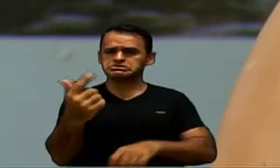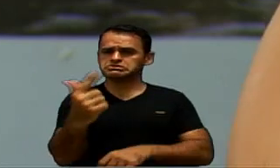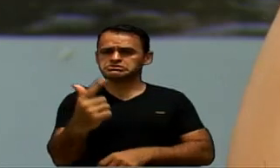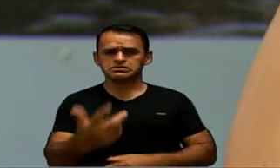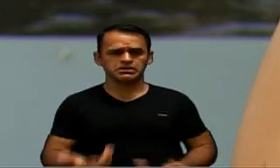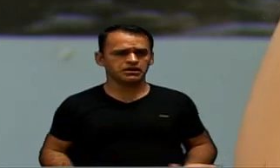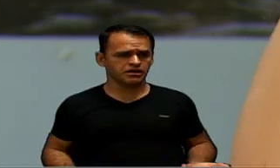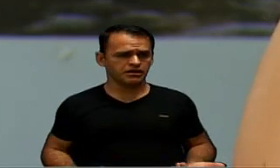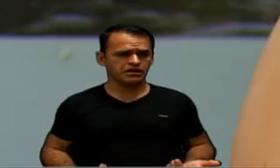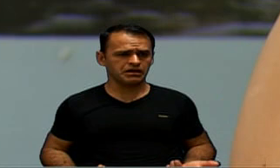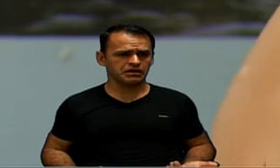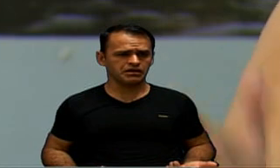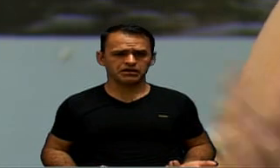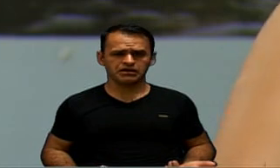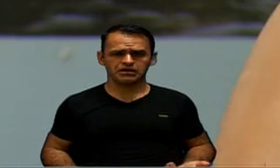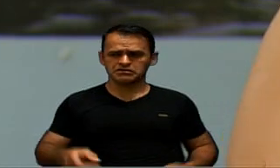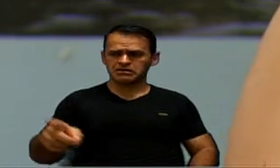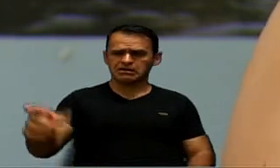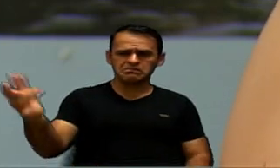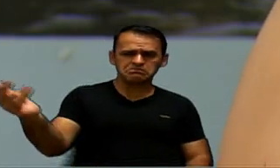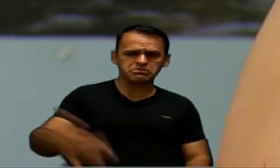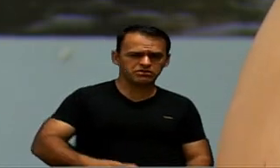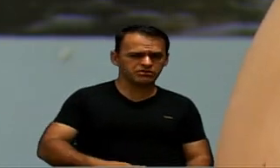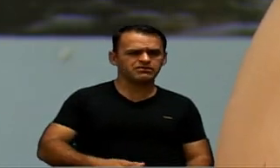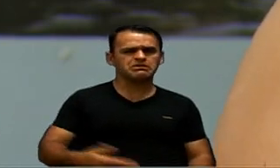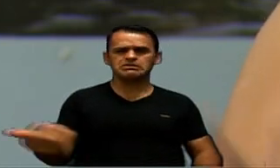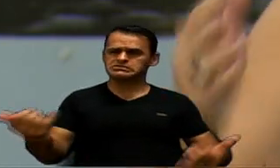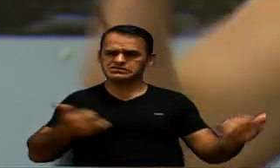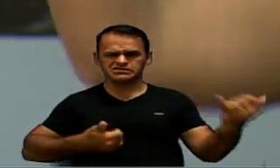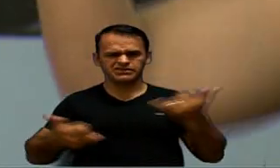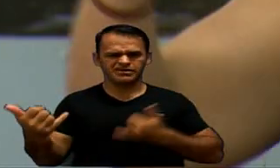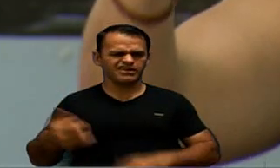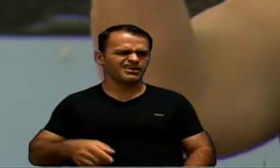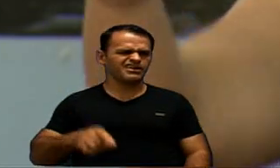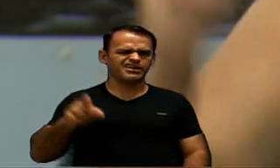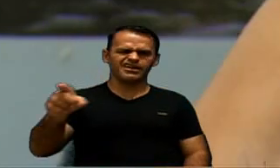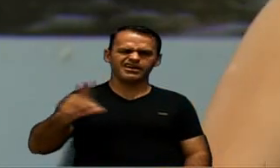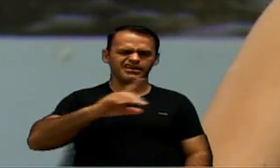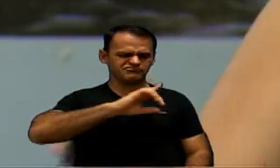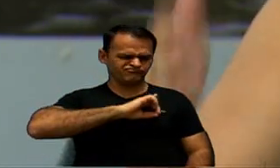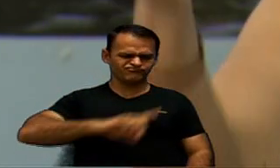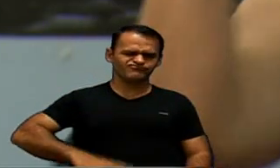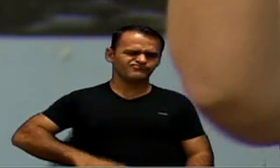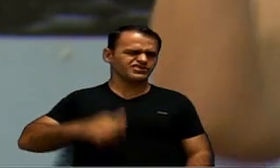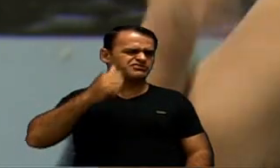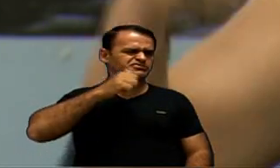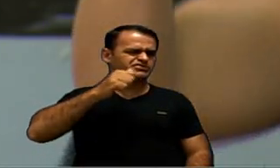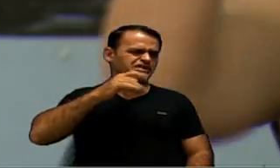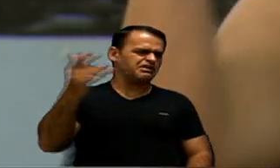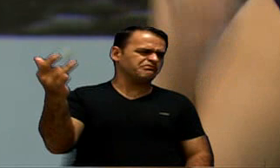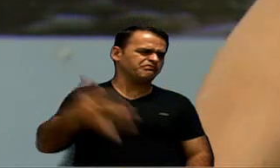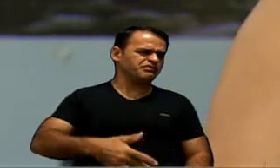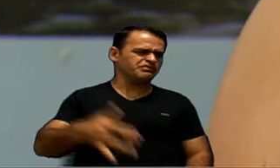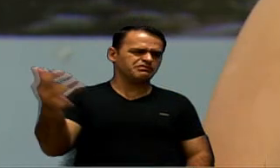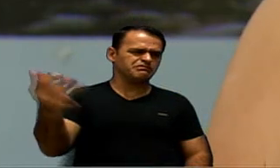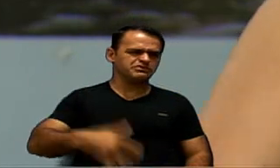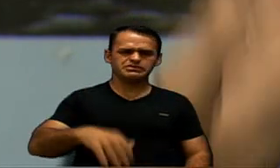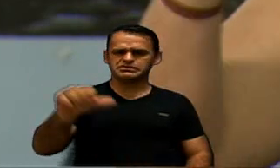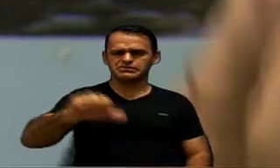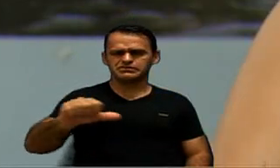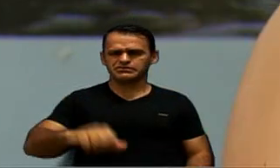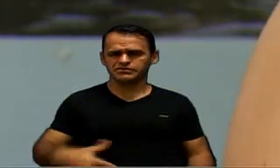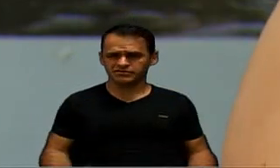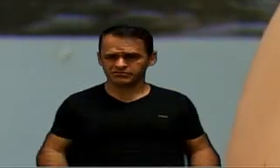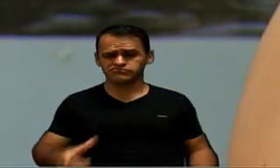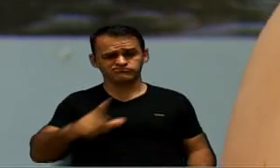como um patinho feio. Quantas vezes eu escutei, ah, eu fui mandar a DDM porque eu fiz alguma coisa, porque eu não estou na política, ah, eu